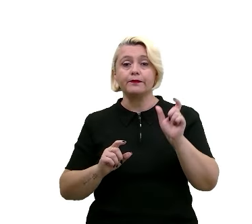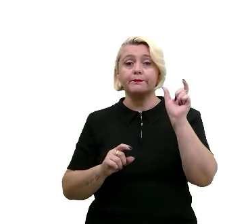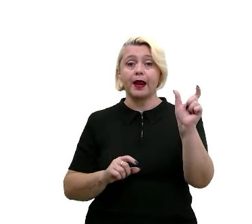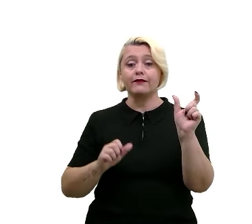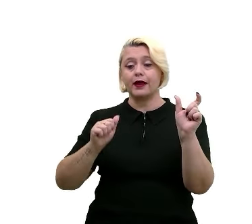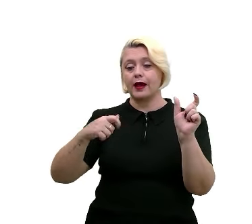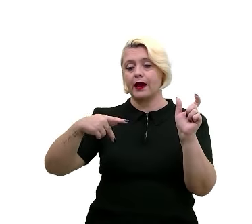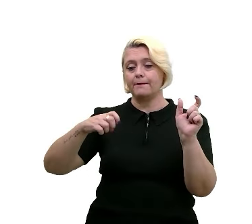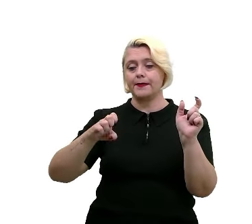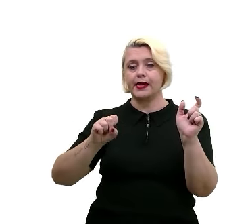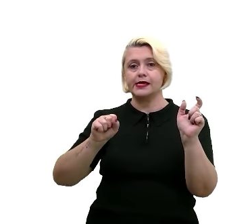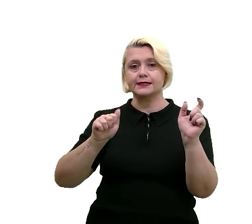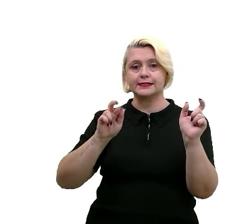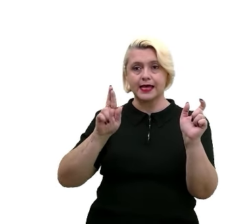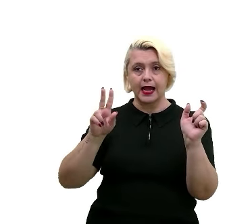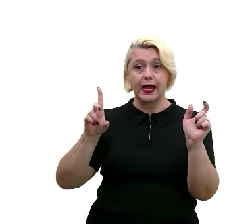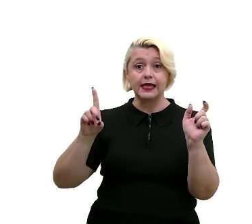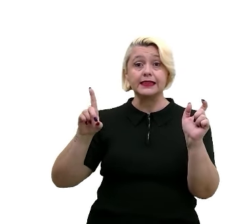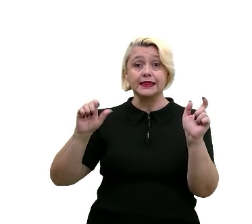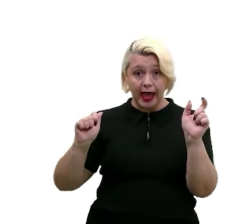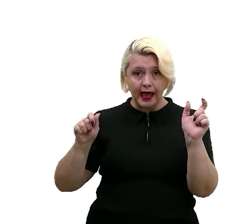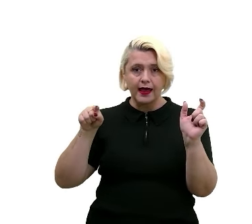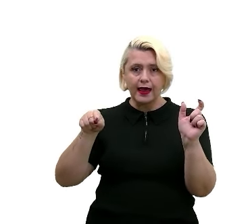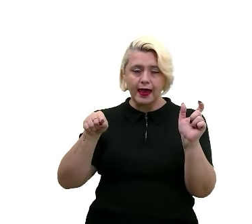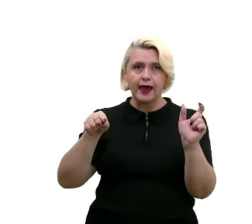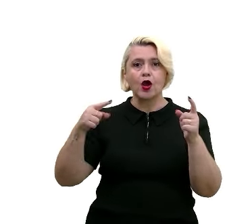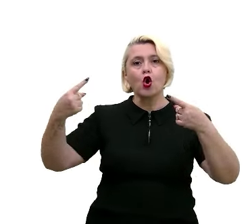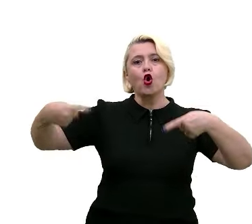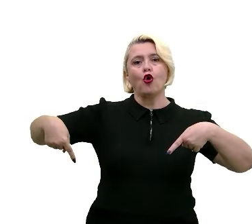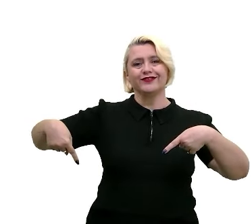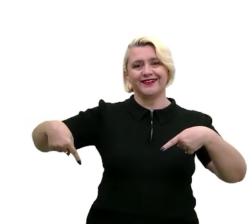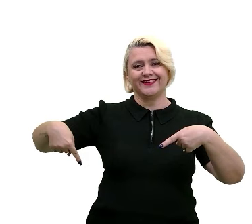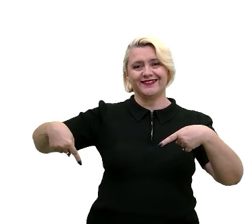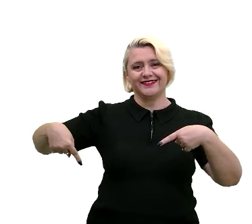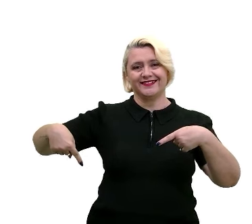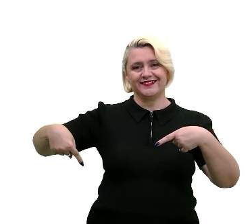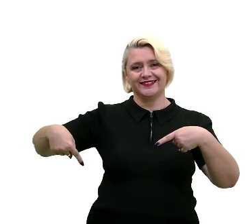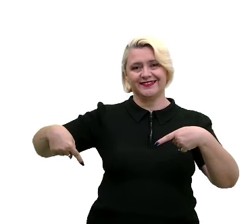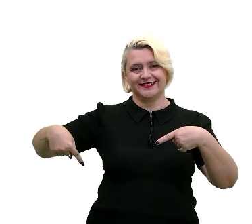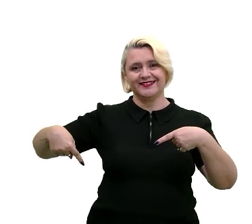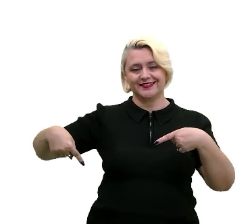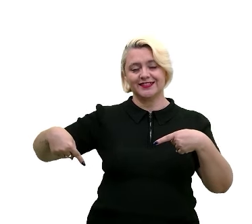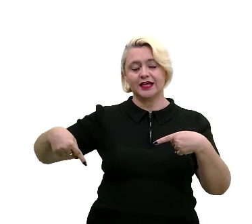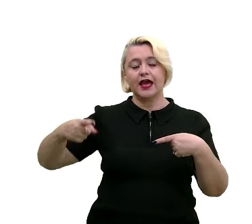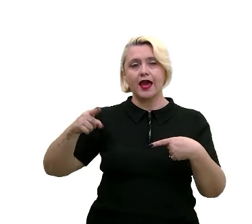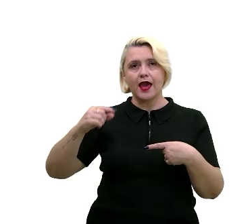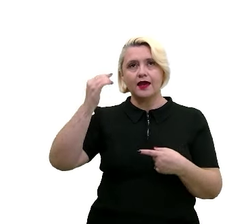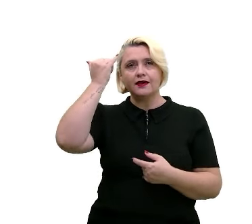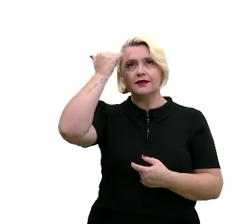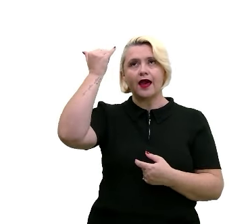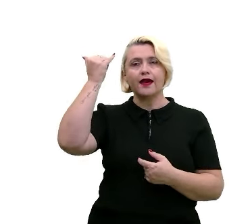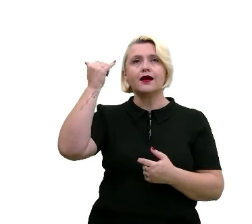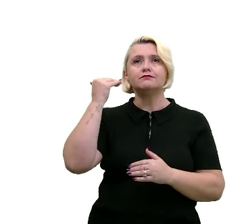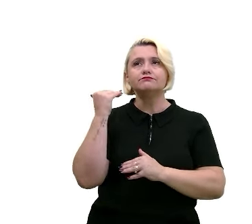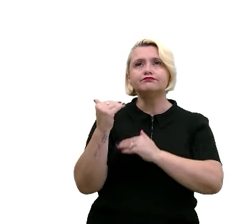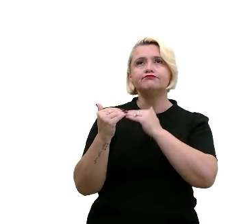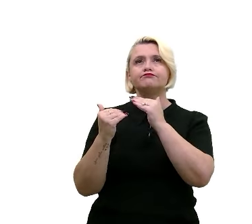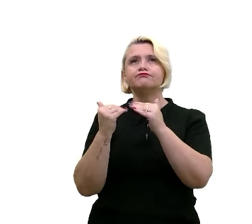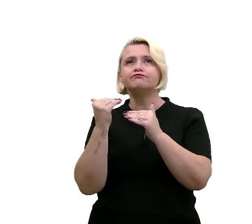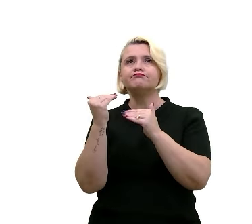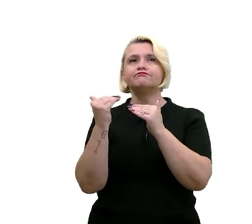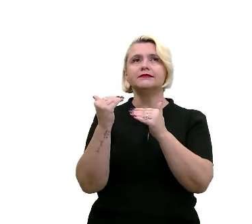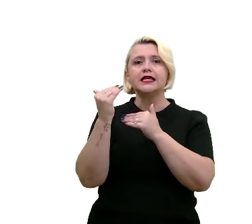da, usado ali no começo, traz essa ideia de oposição, essa construção da ideia. Olha como ficou